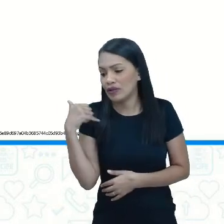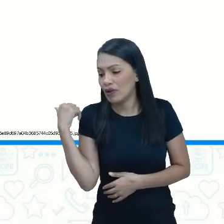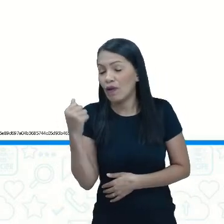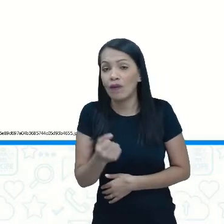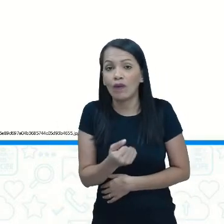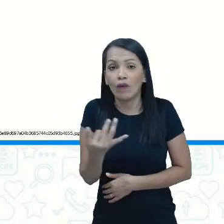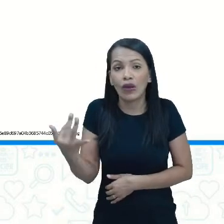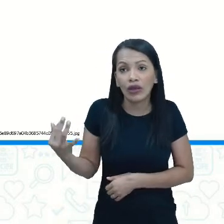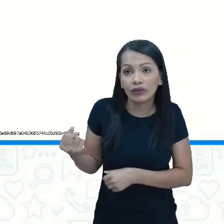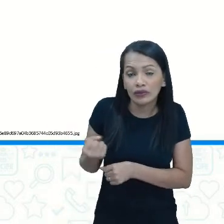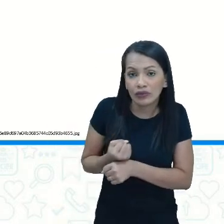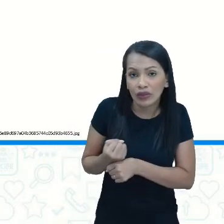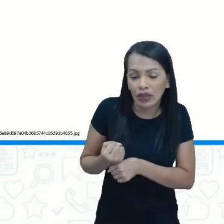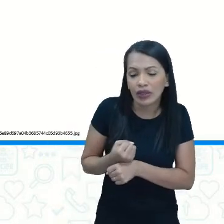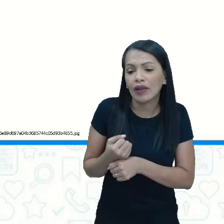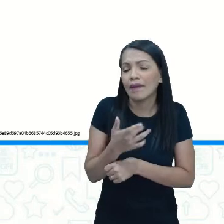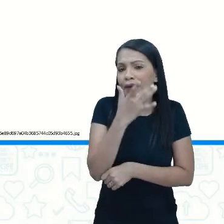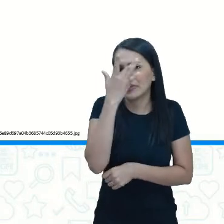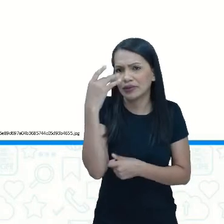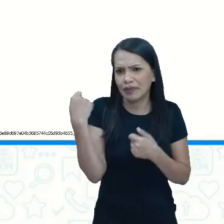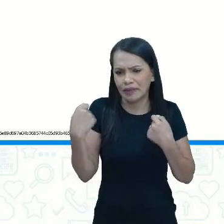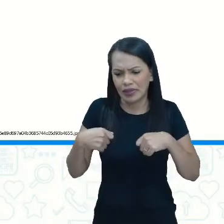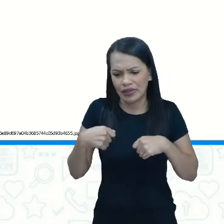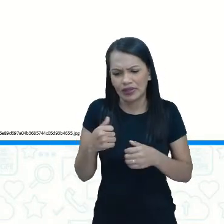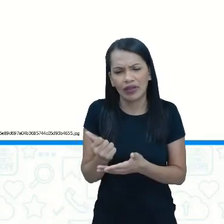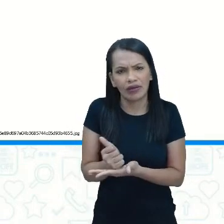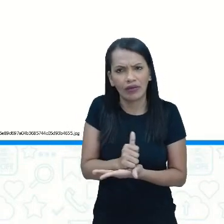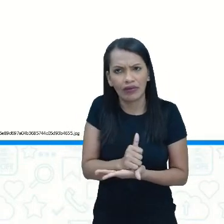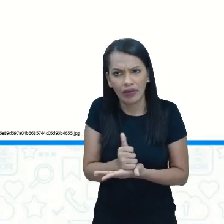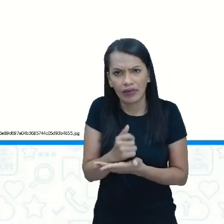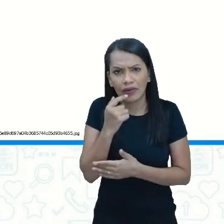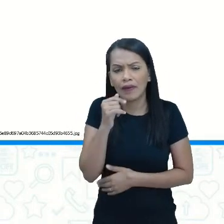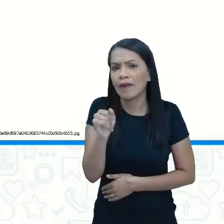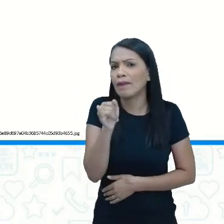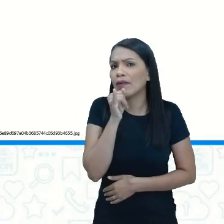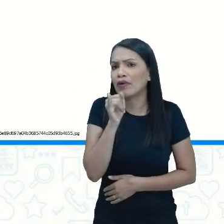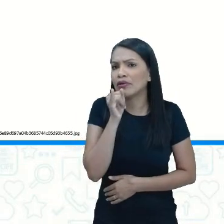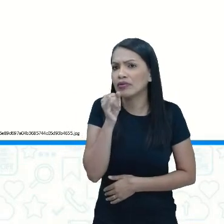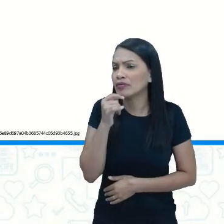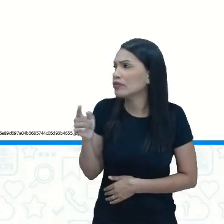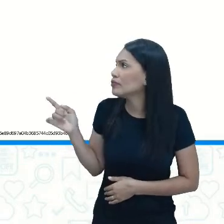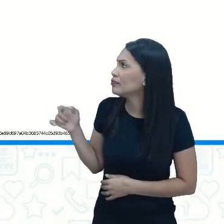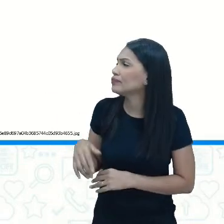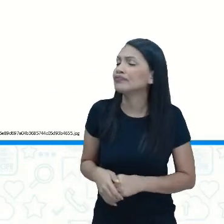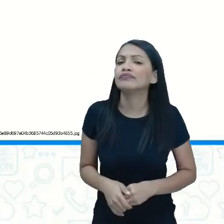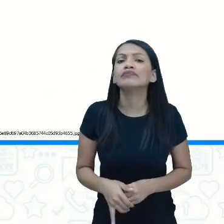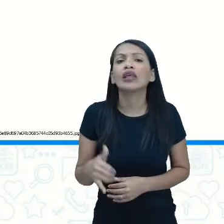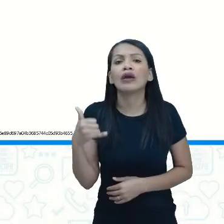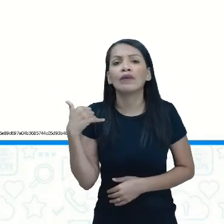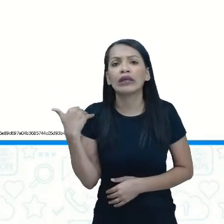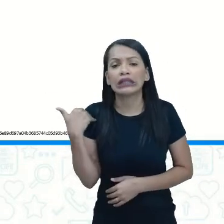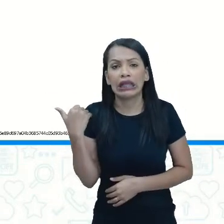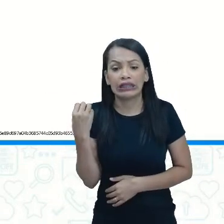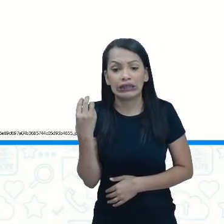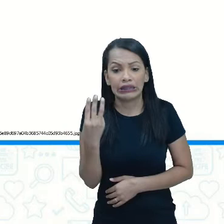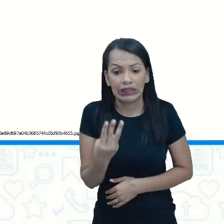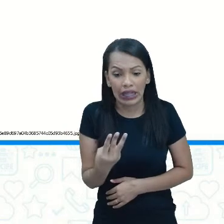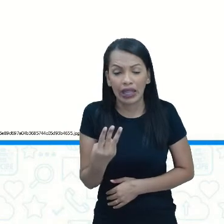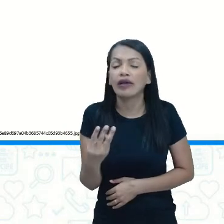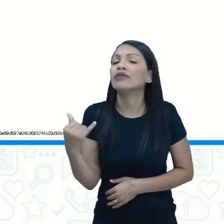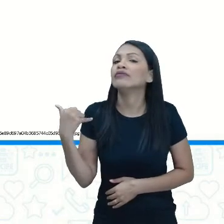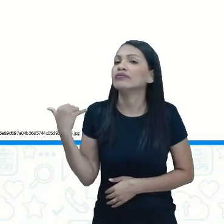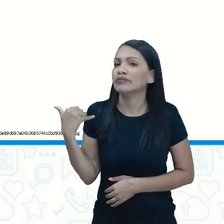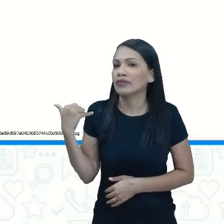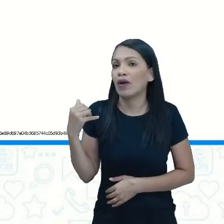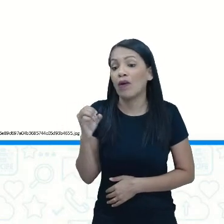quantos anos a pessoa precisa ter para jogar. Nesse jogo aqui, por exemplo, olha só, idade, 3 anos ou mais. Fala